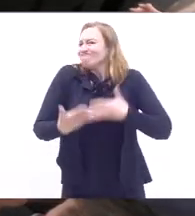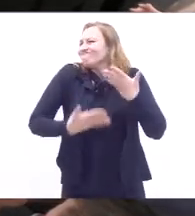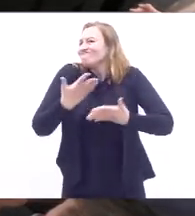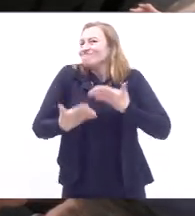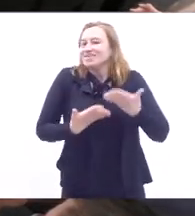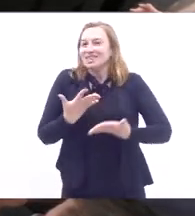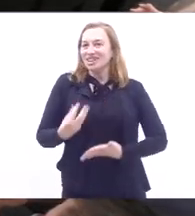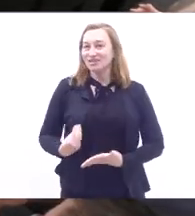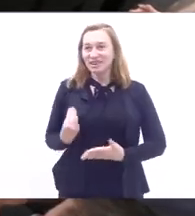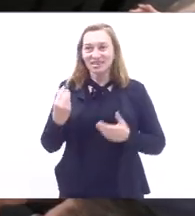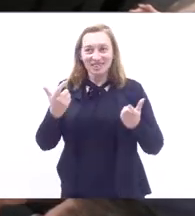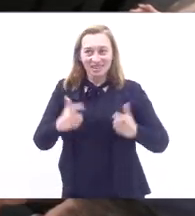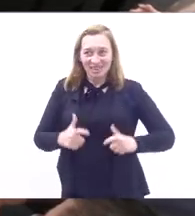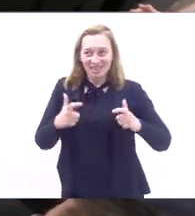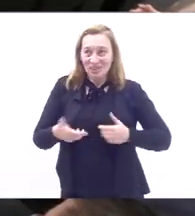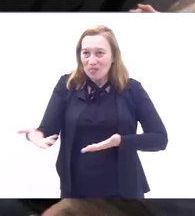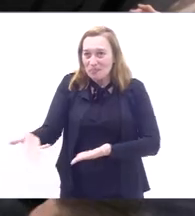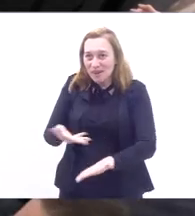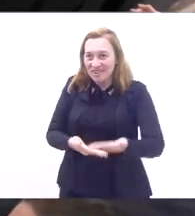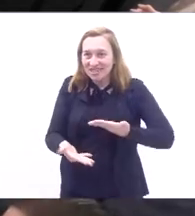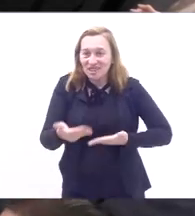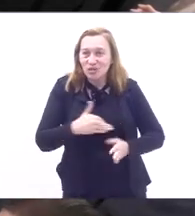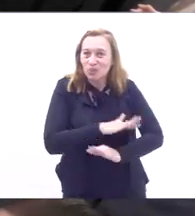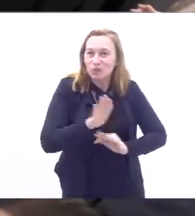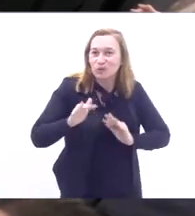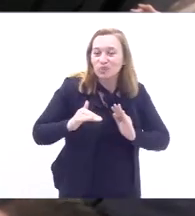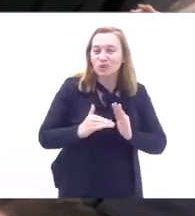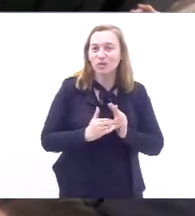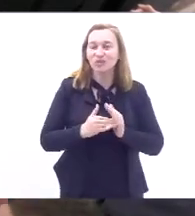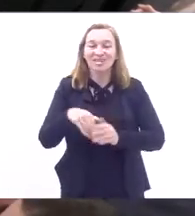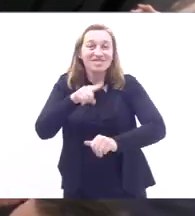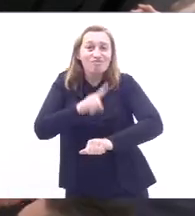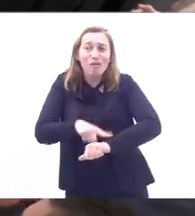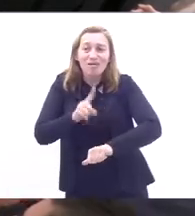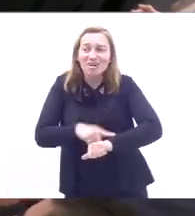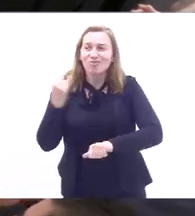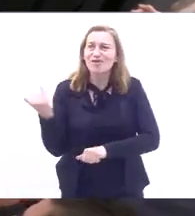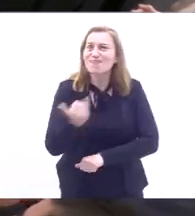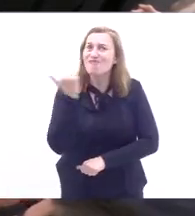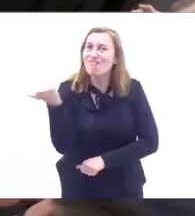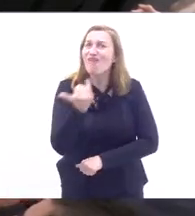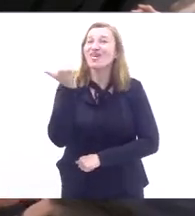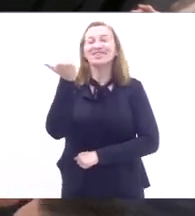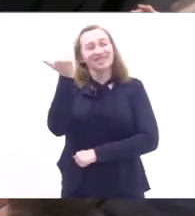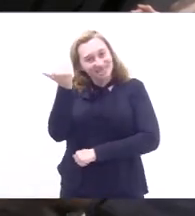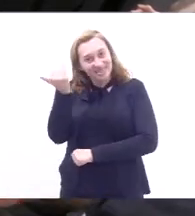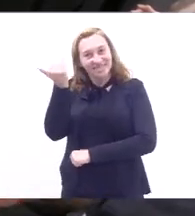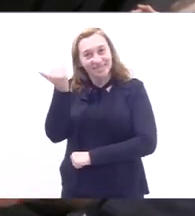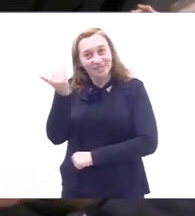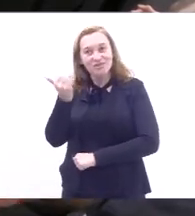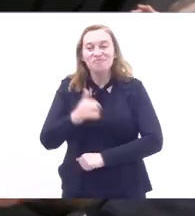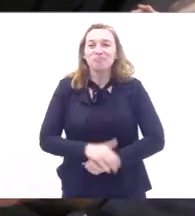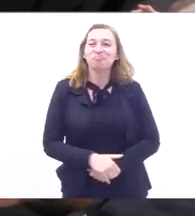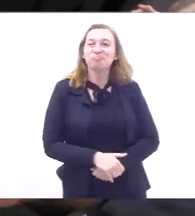aqui, compartilhando com todos desse momento importante,